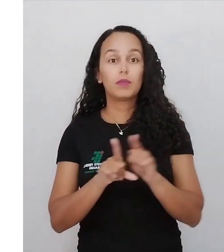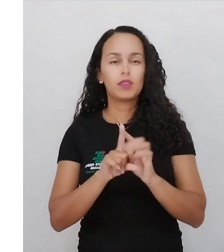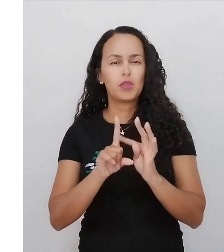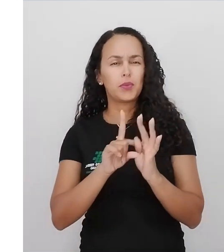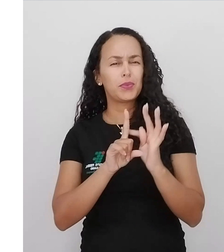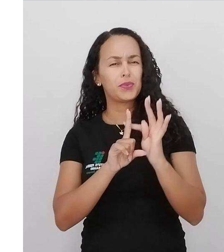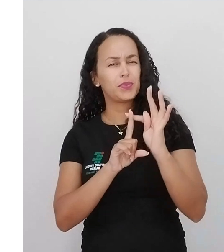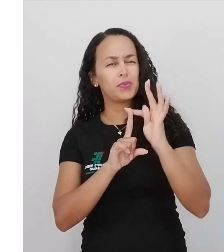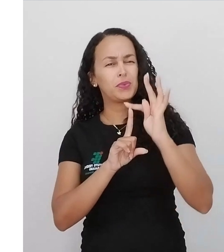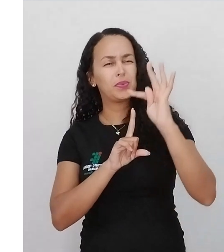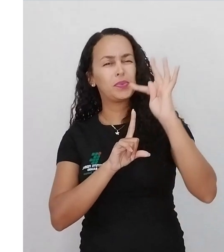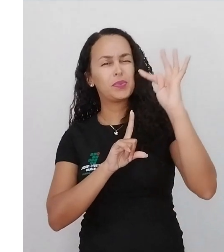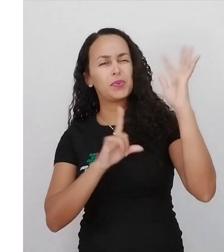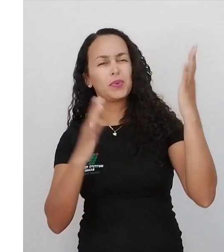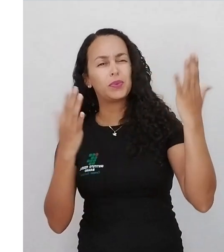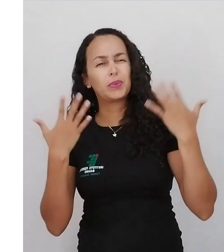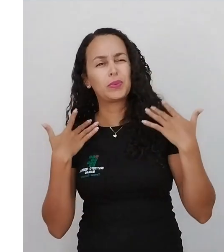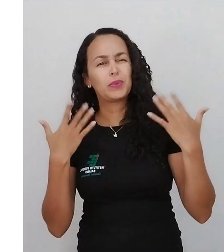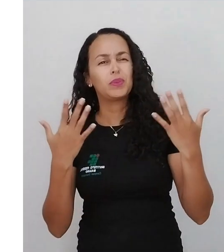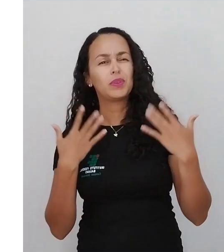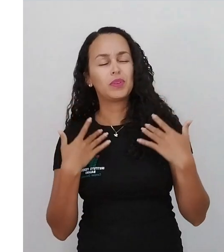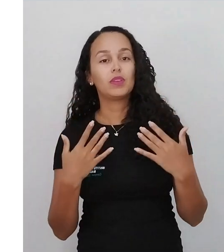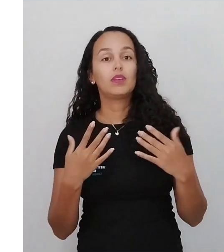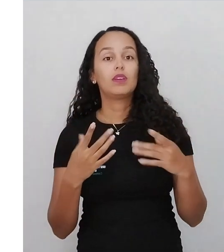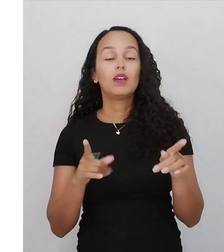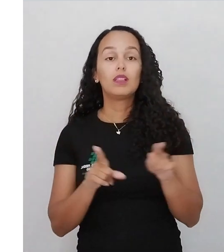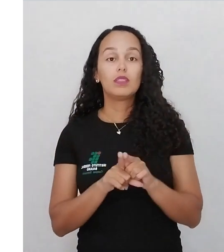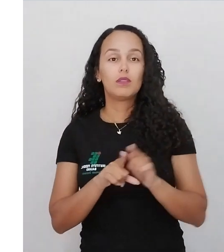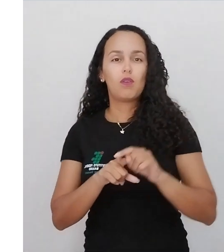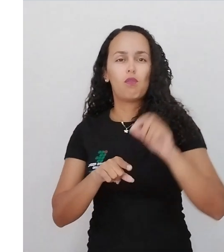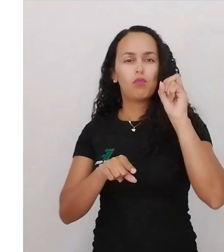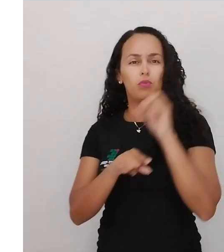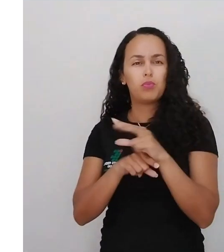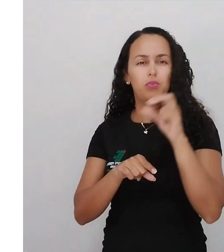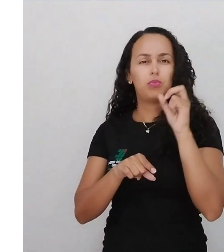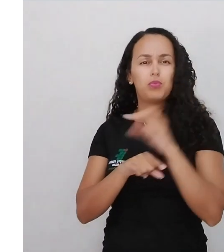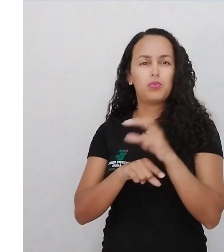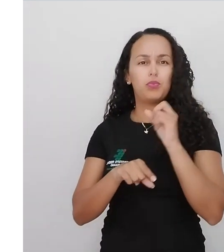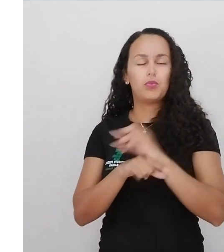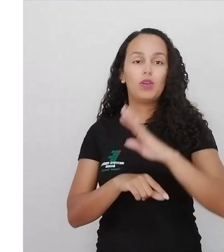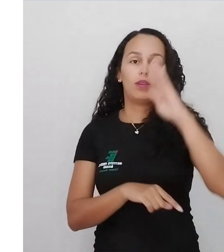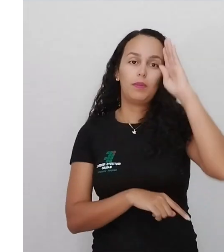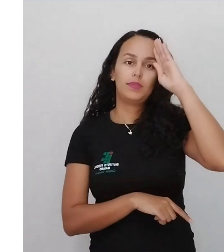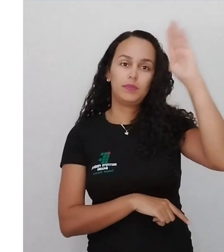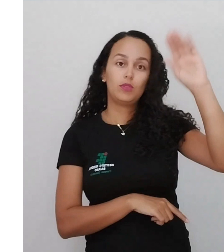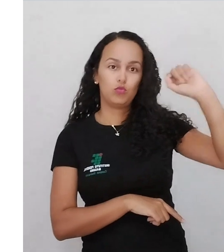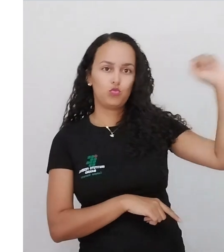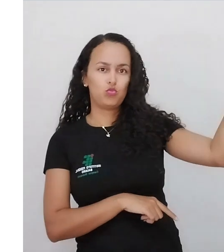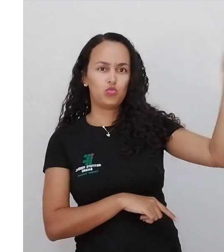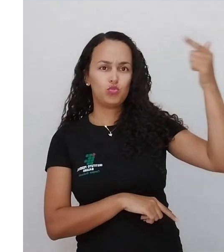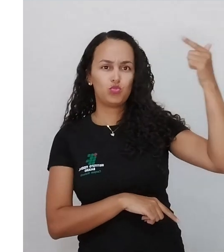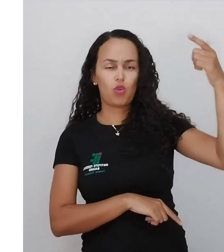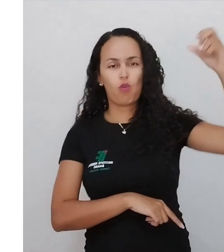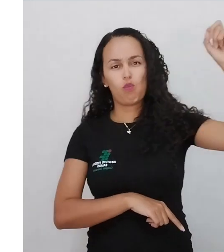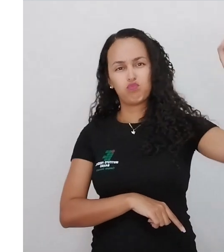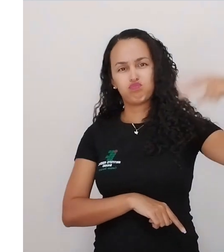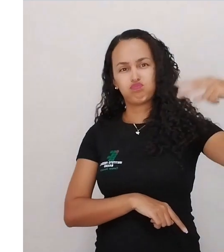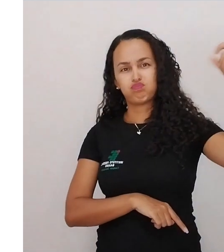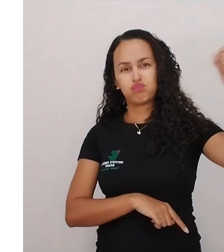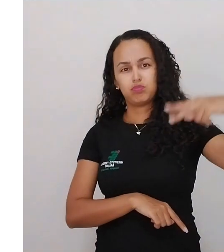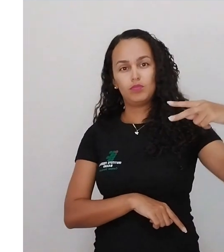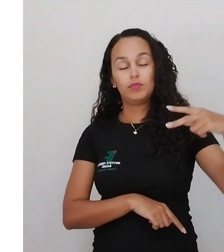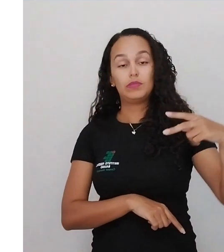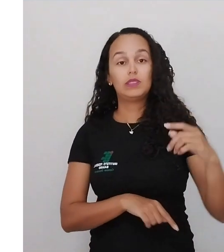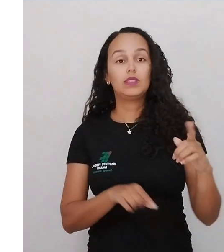uma grande quantidade de radiação, né? Essa radiação vinda principalmente, né, da energia solar.